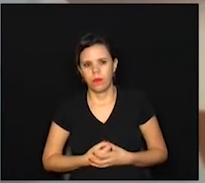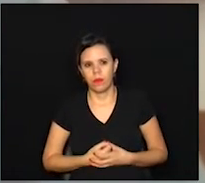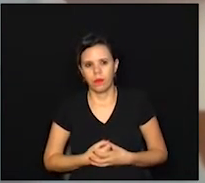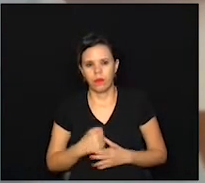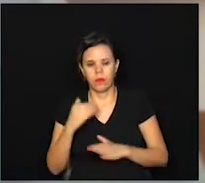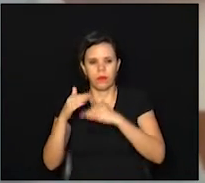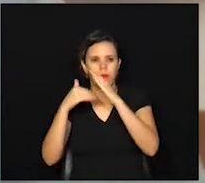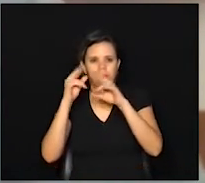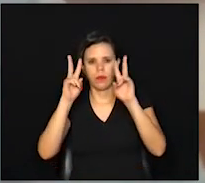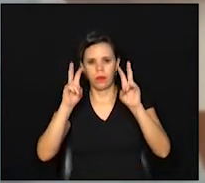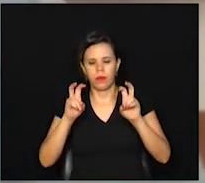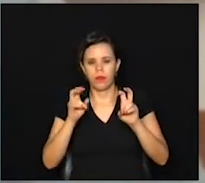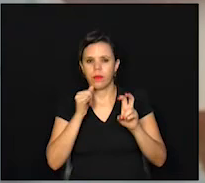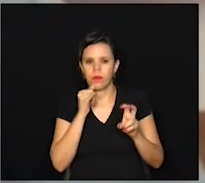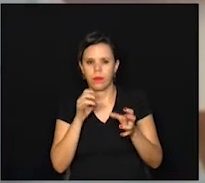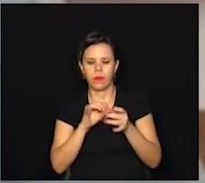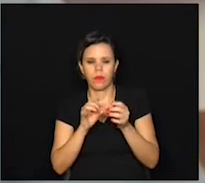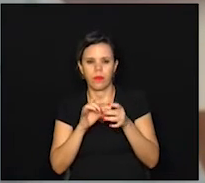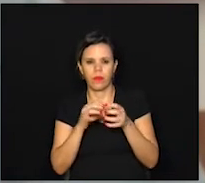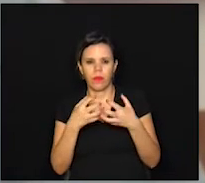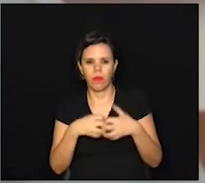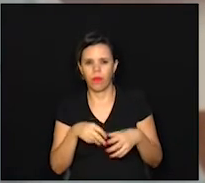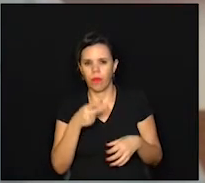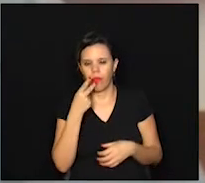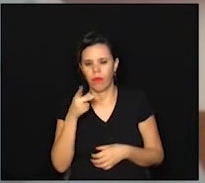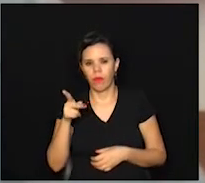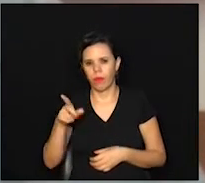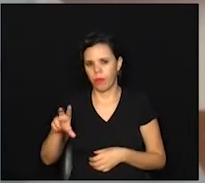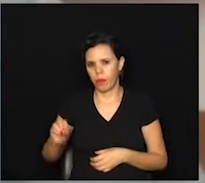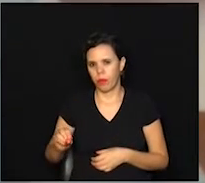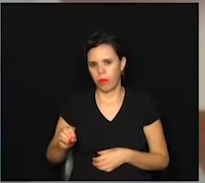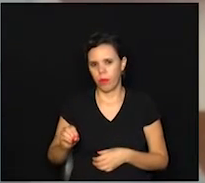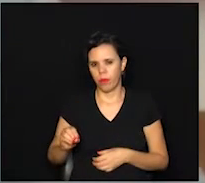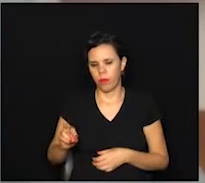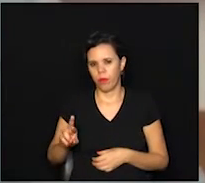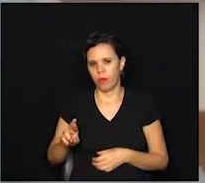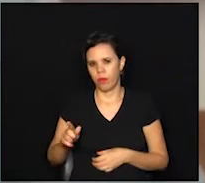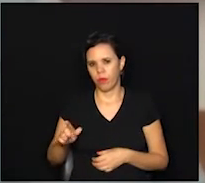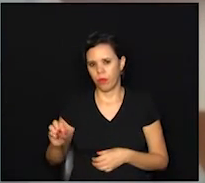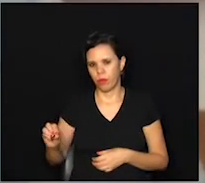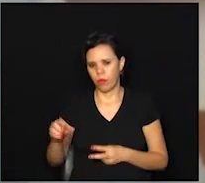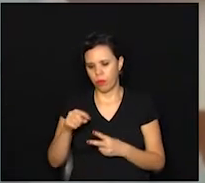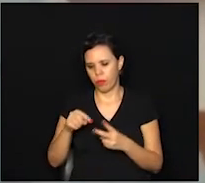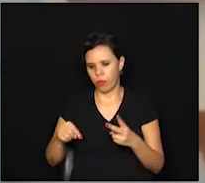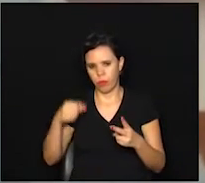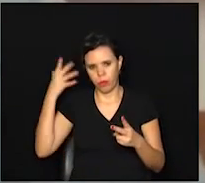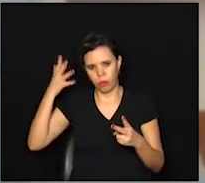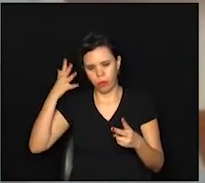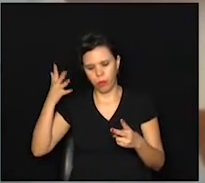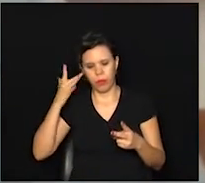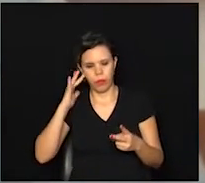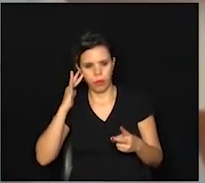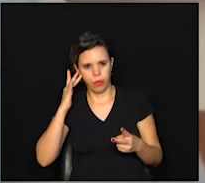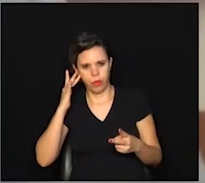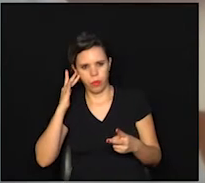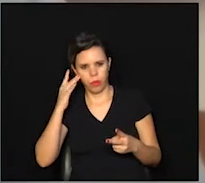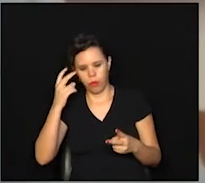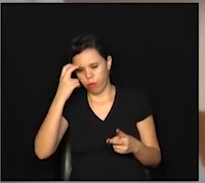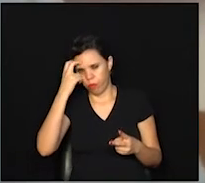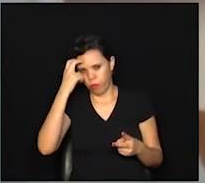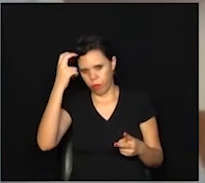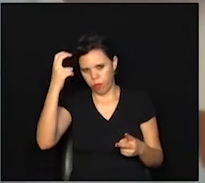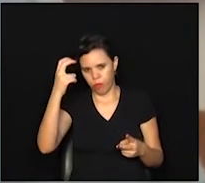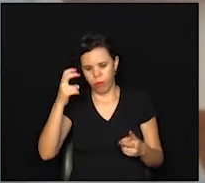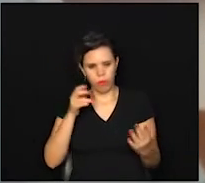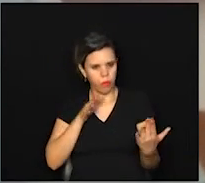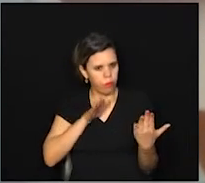avançar no tema, como foi falado pelo Paulo Mariante e pelo Rogério Sotile. Eu acho que é uma forma inteligente de